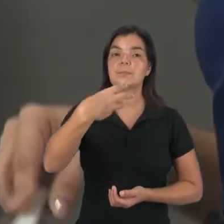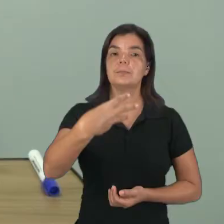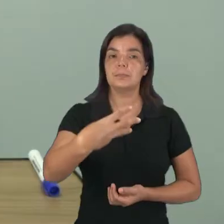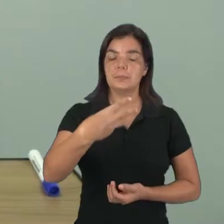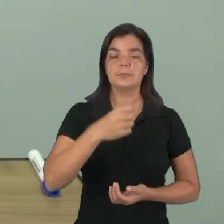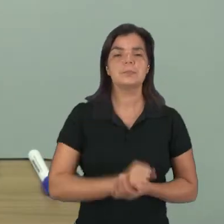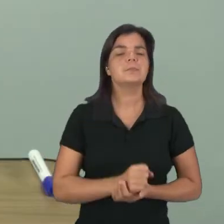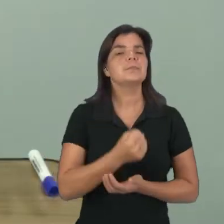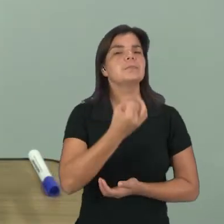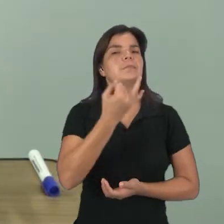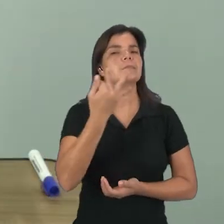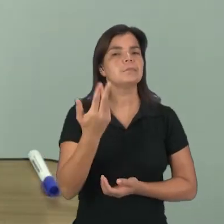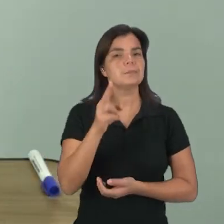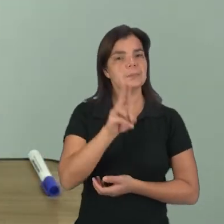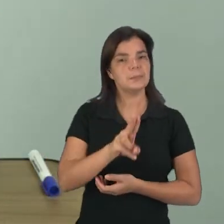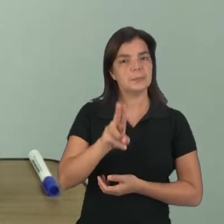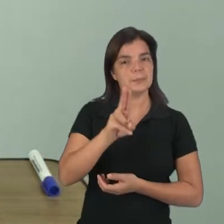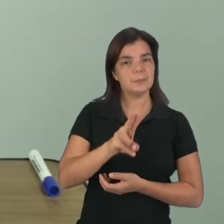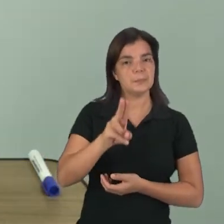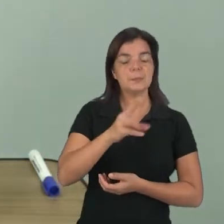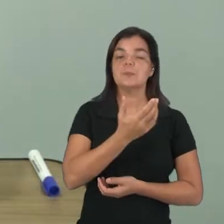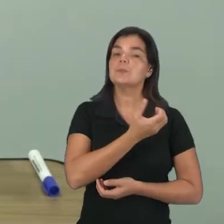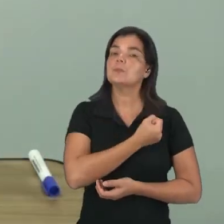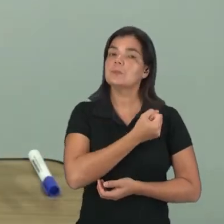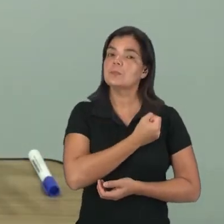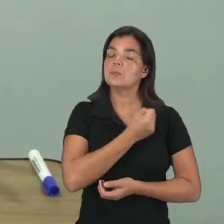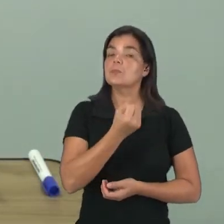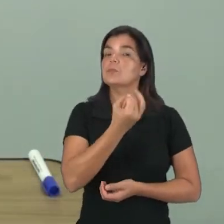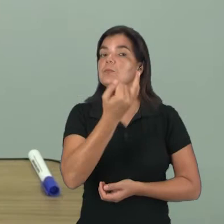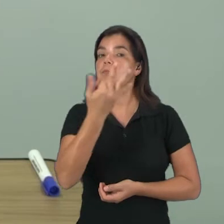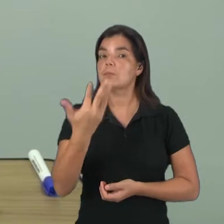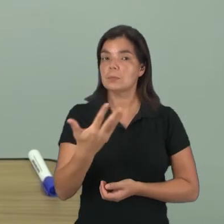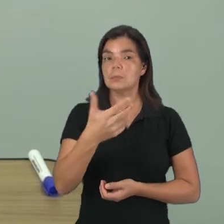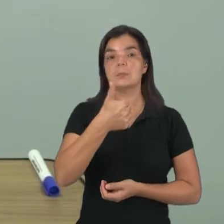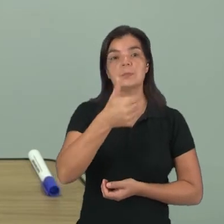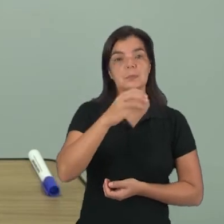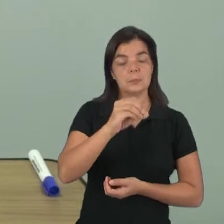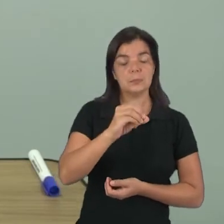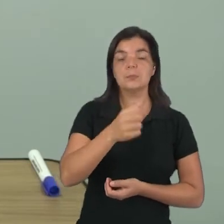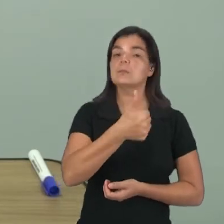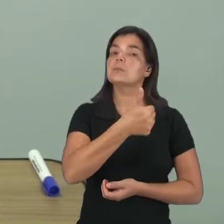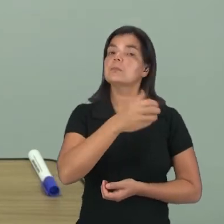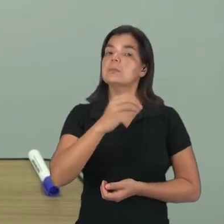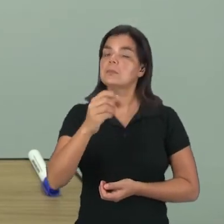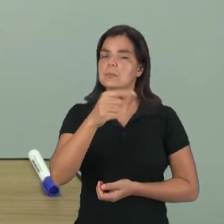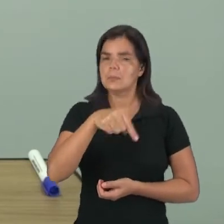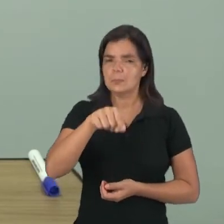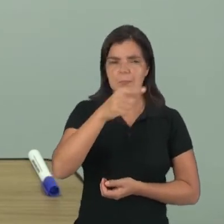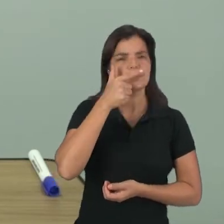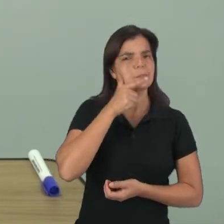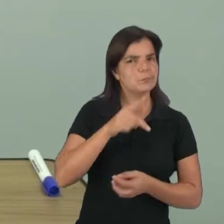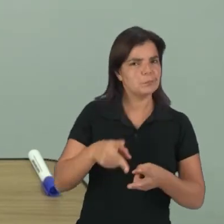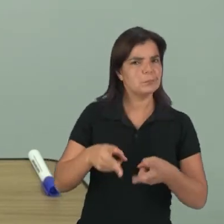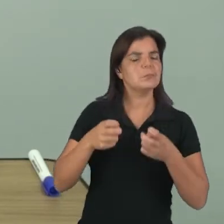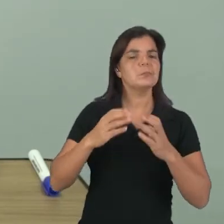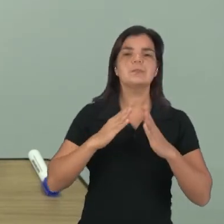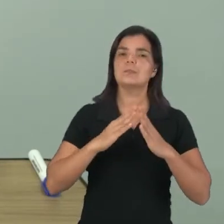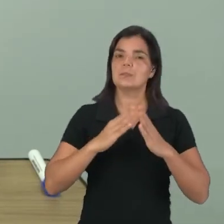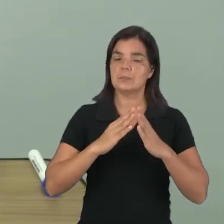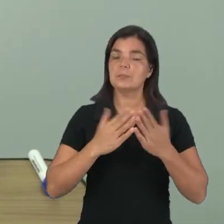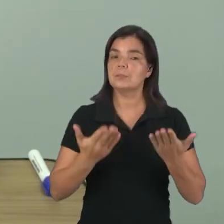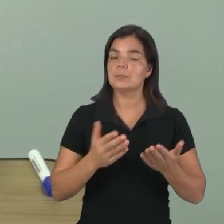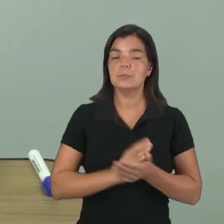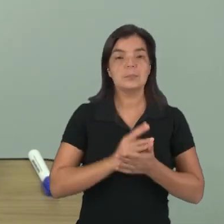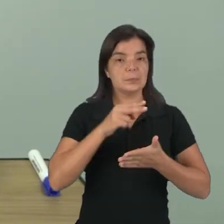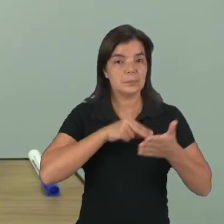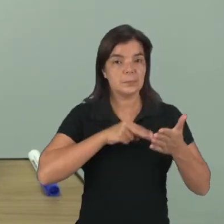173. Quantas unidades tem nesse número? Quantas dezenas e quantas centenas? Vocês conseguiram perceber aí de casa a partir